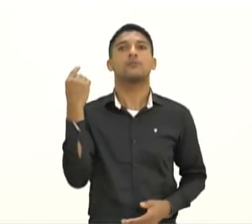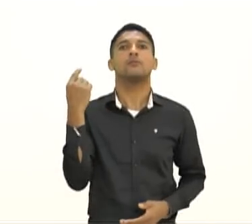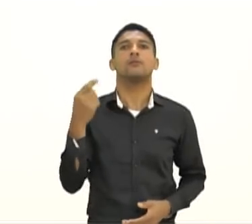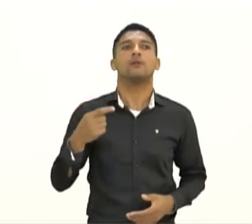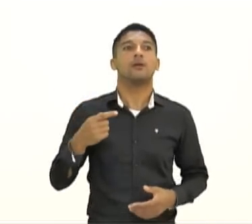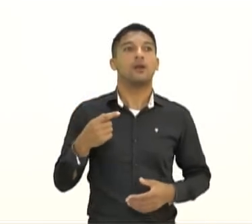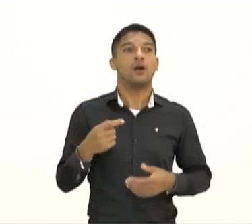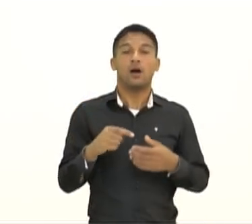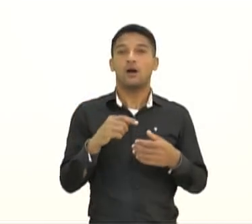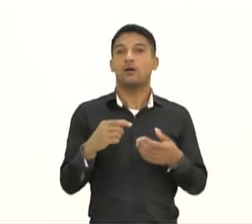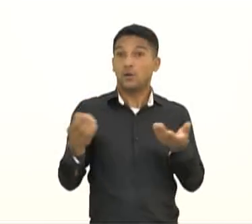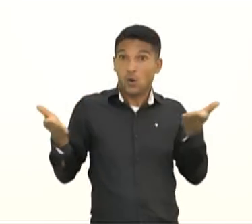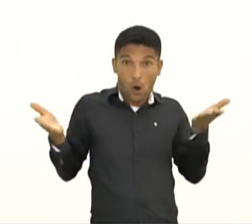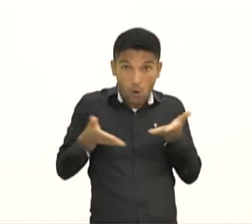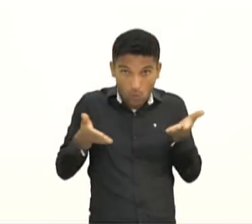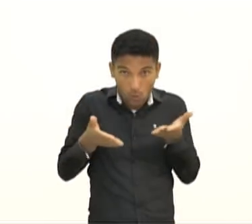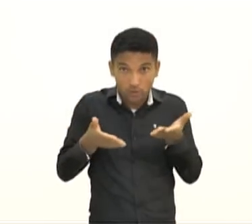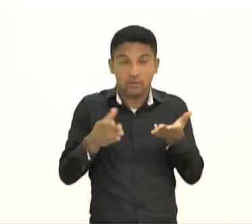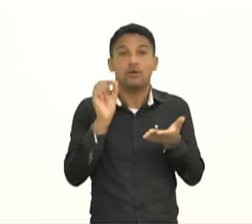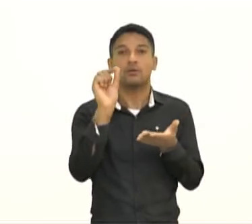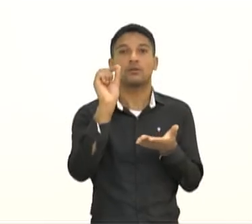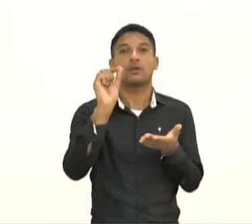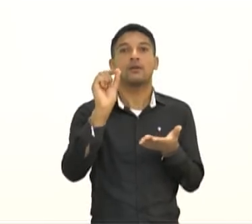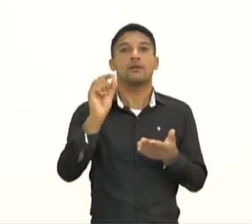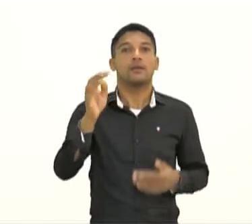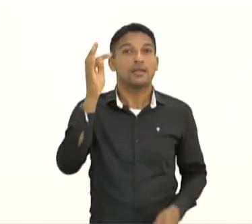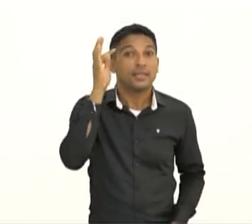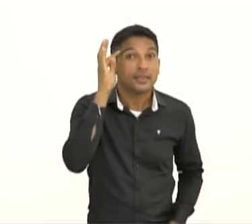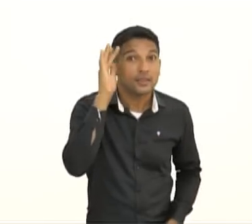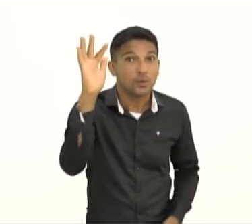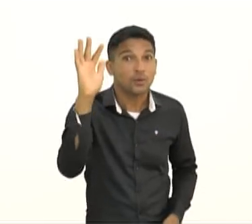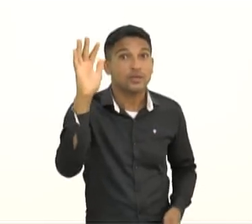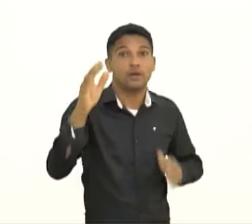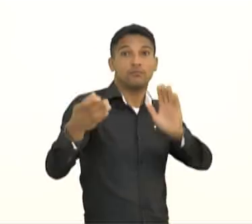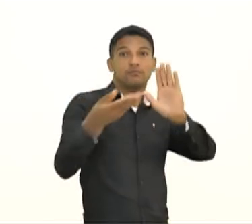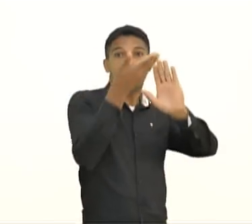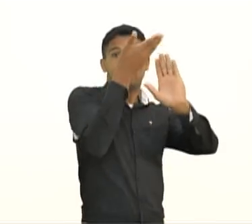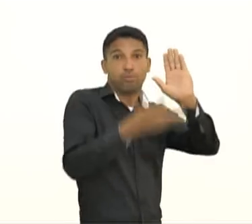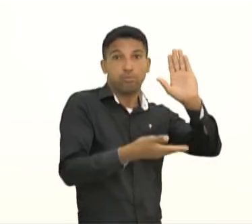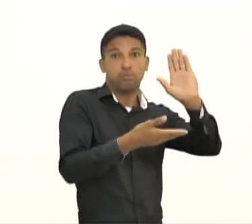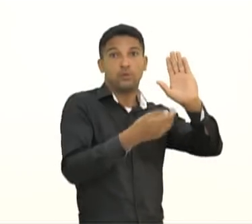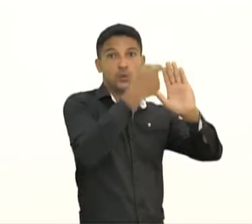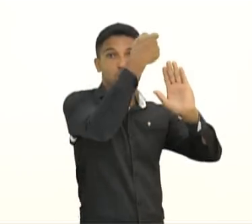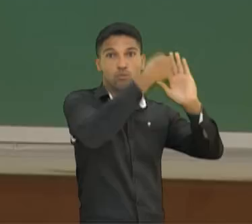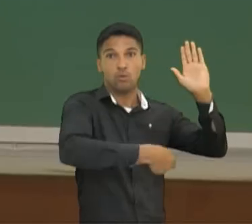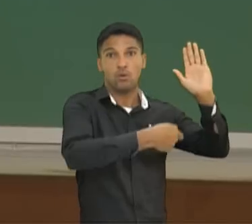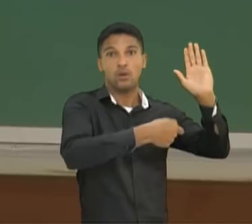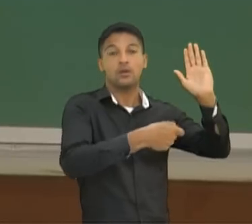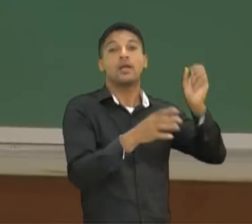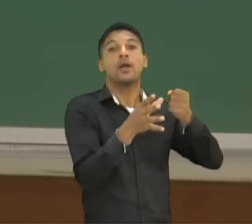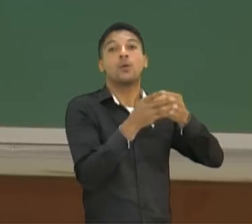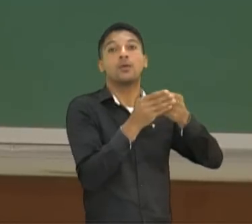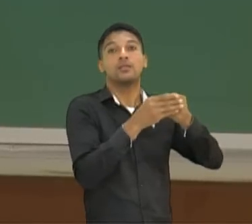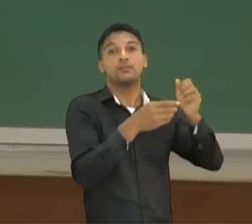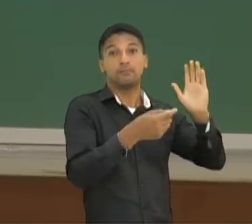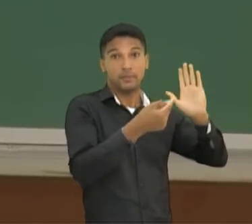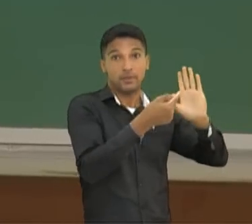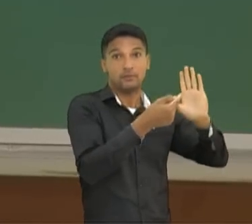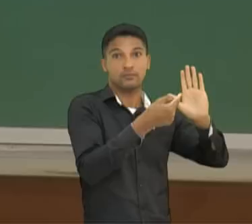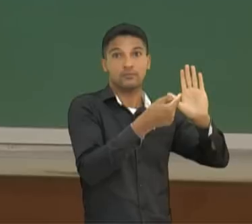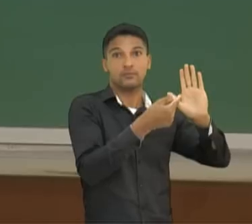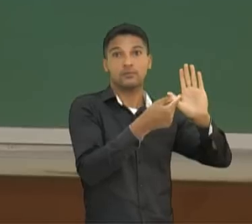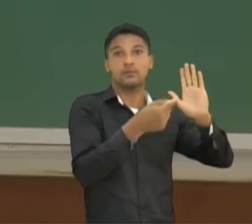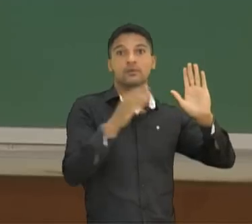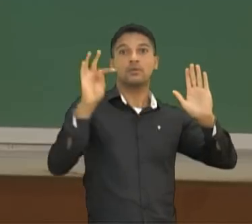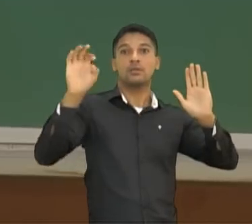conhecimento. A teoria do conhecimento é uma disciplina da filosofia que vai se ocupar dos